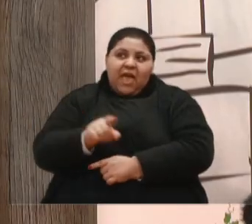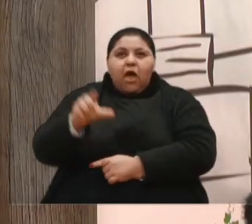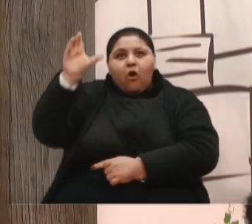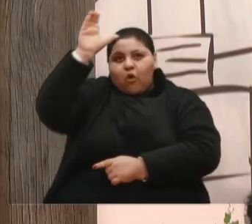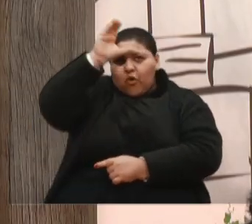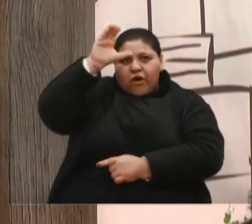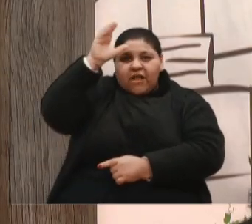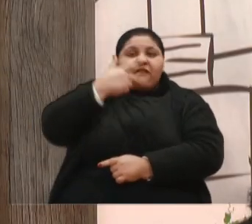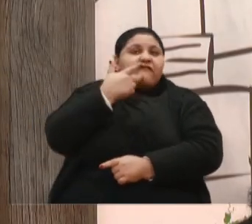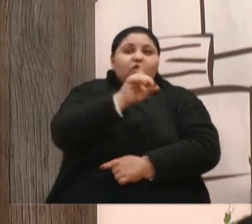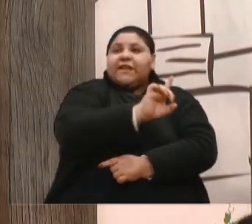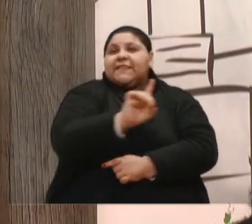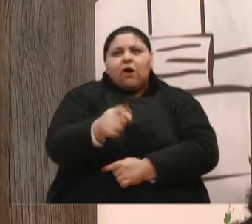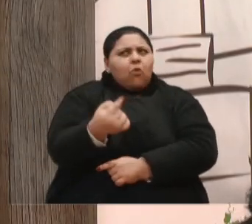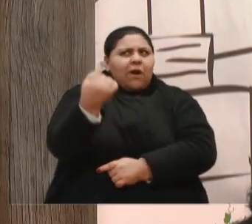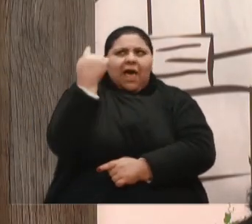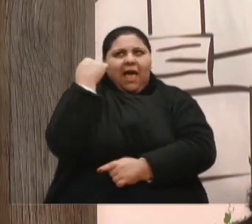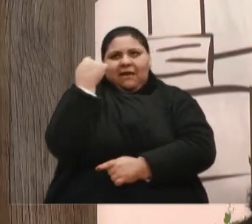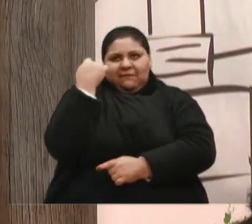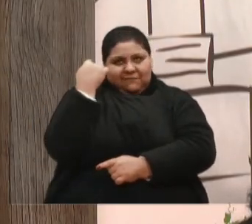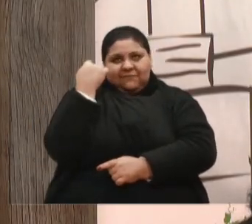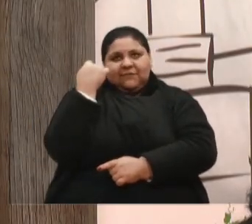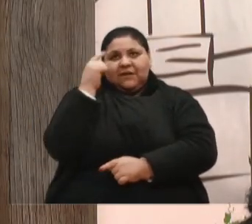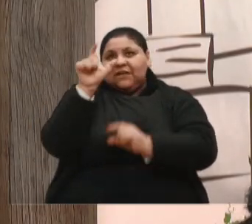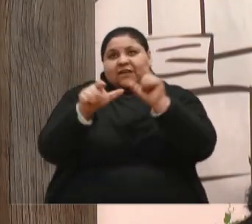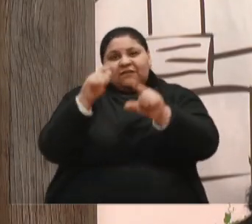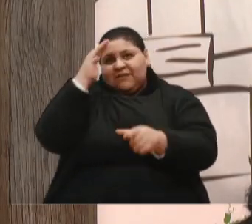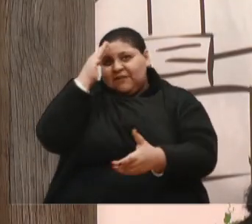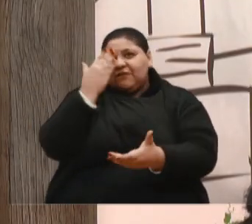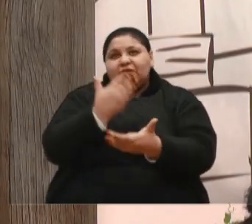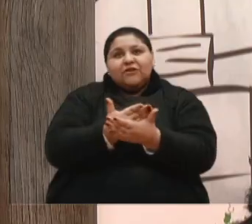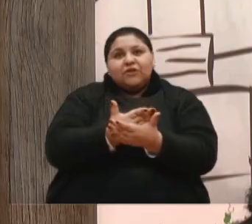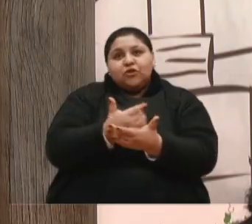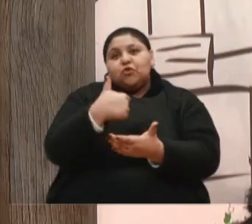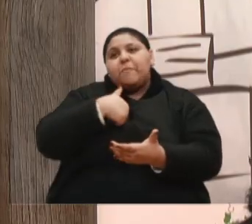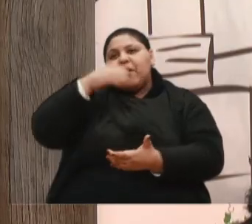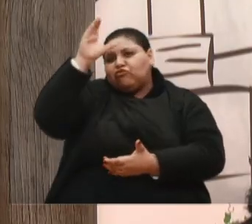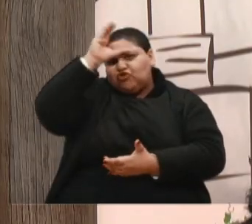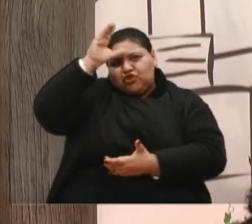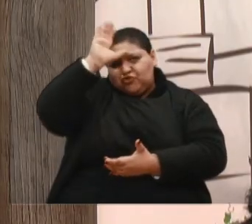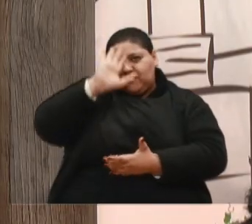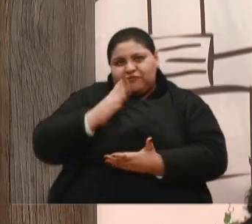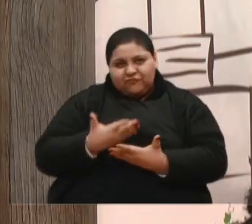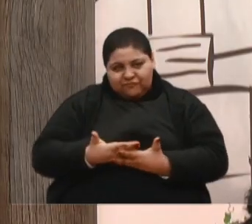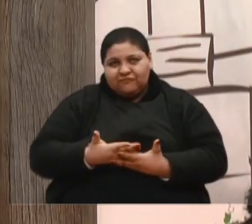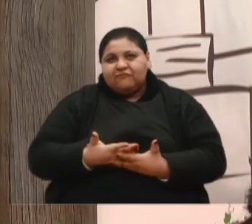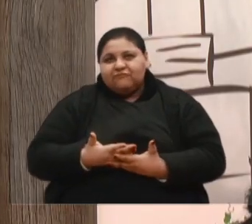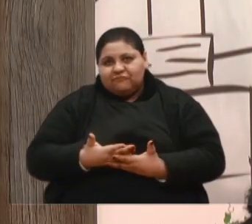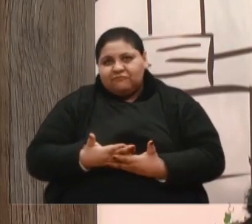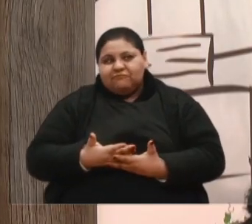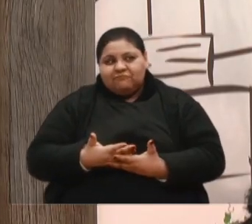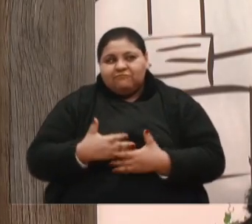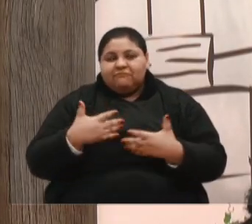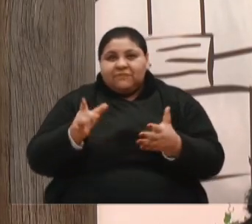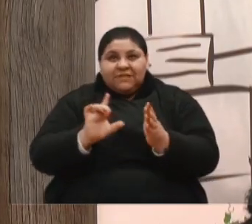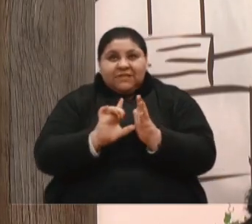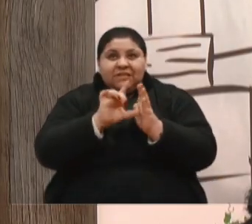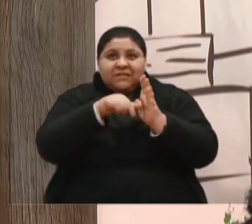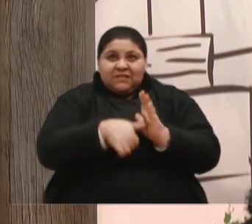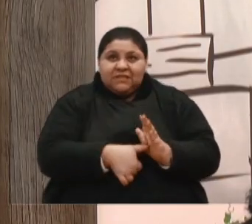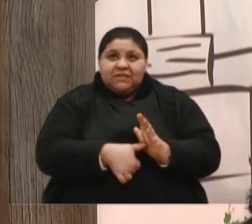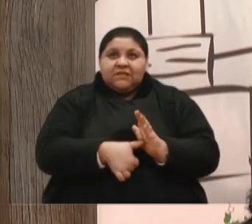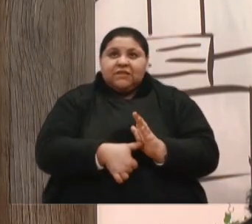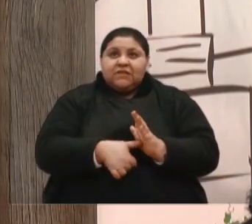fez isso era um tio, ele negou na época, e as pessoas acreditaram na versão dele, né?